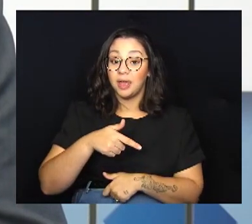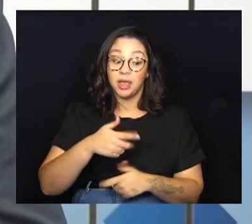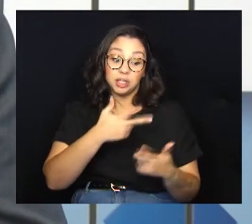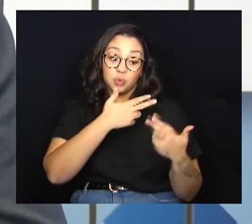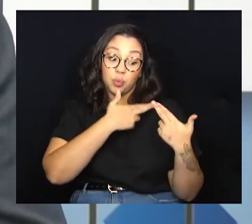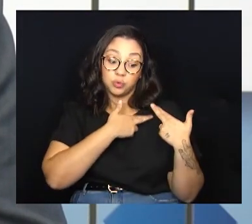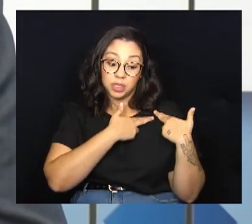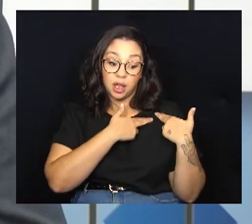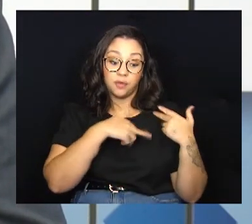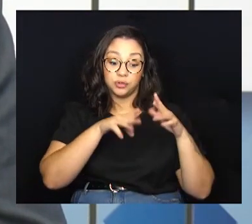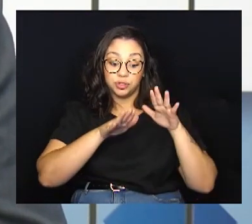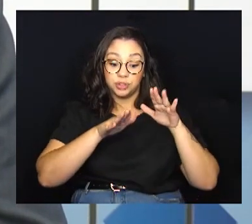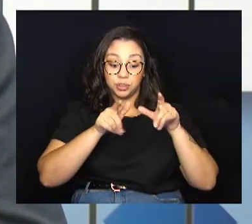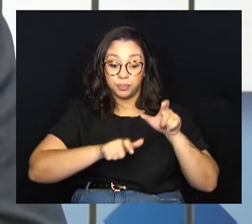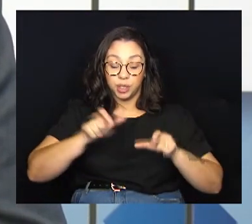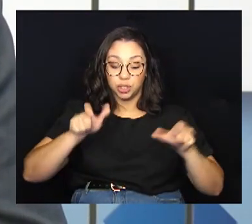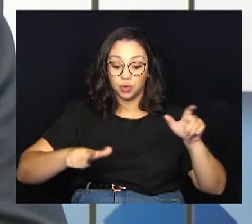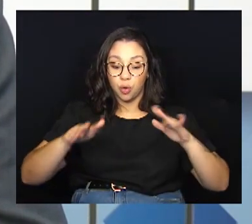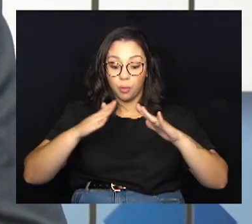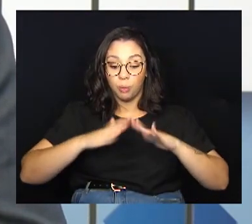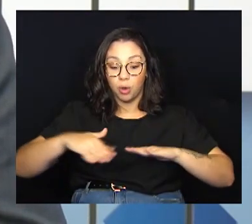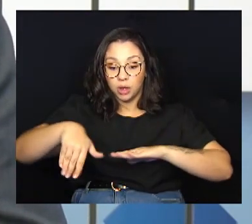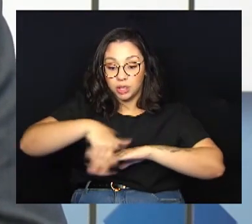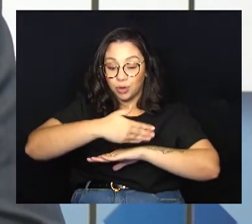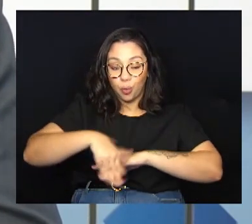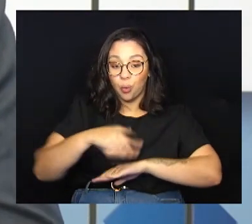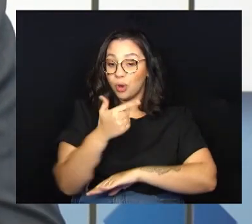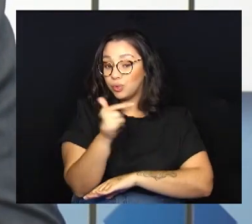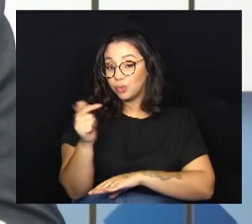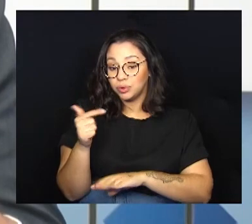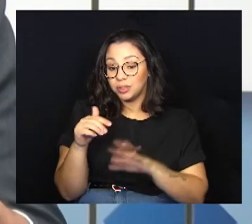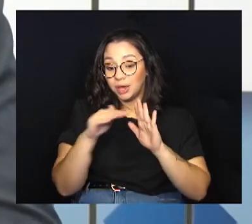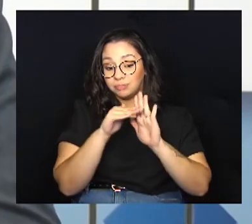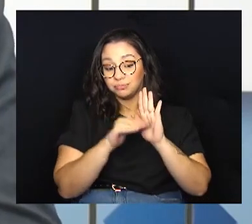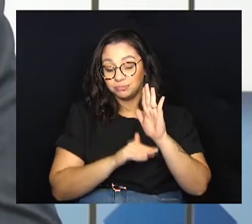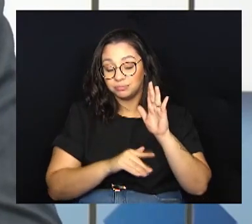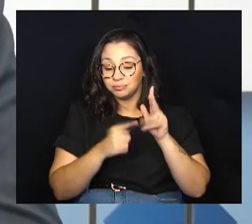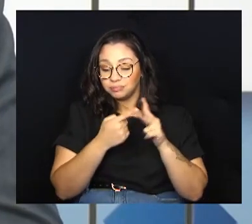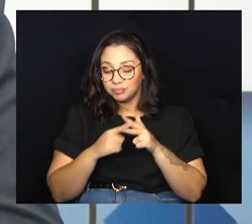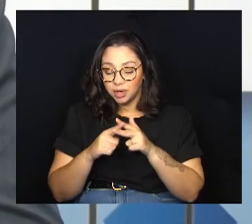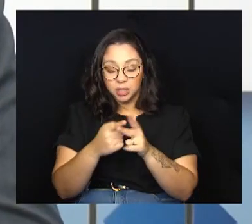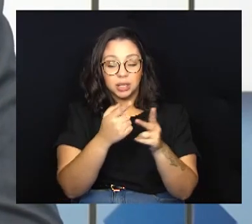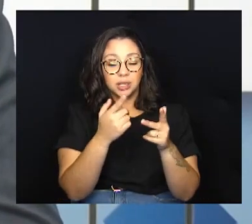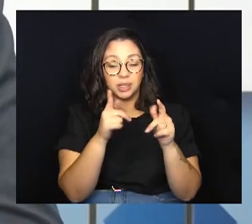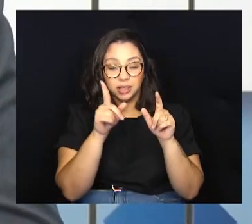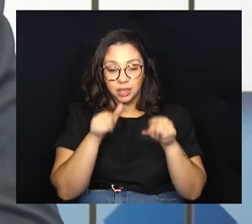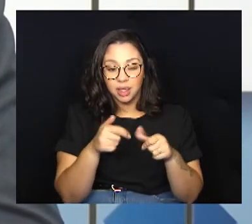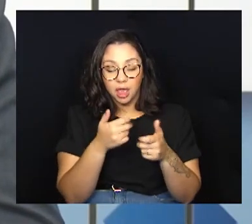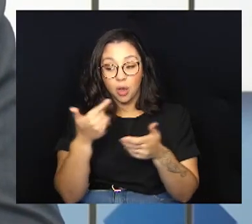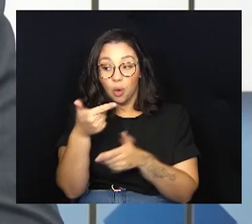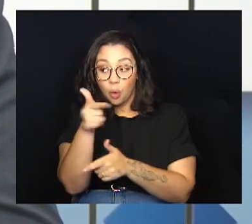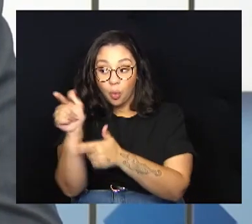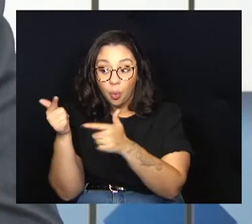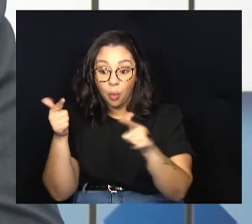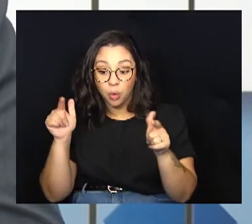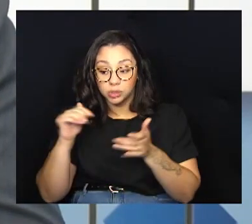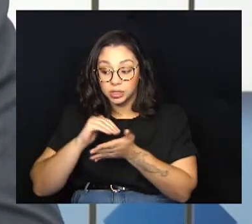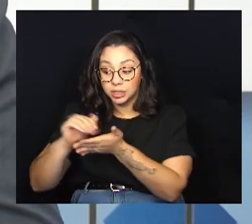né? O Comem, hoje, ele propõe as diretrizes de